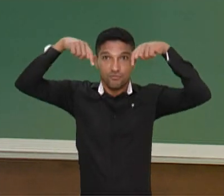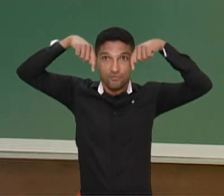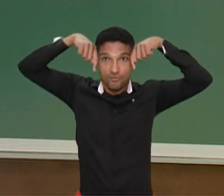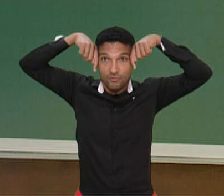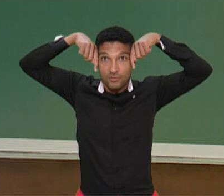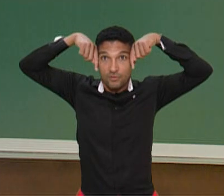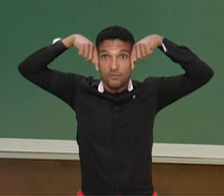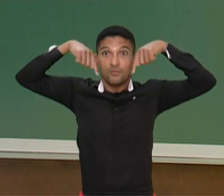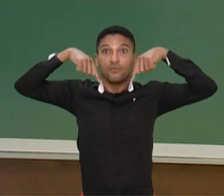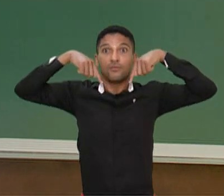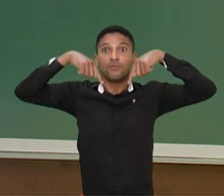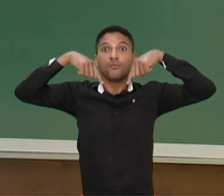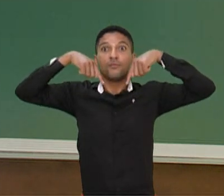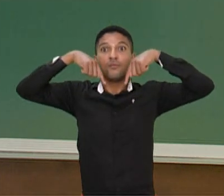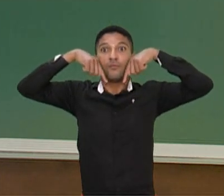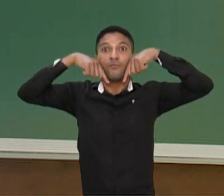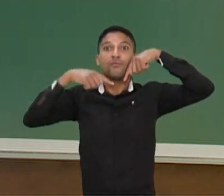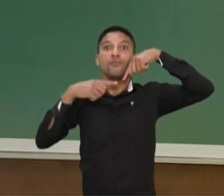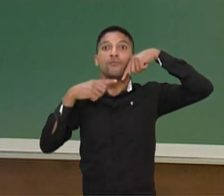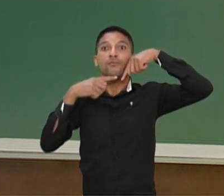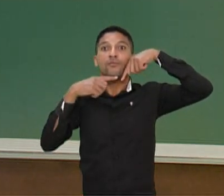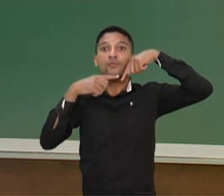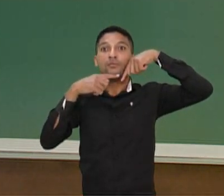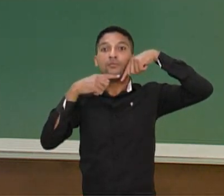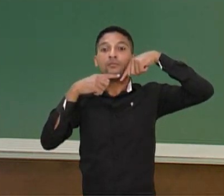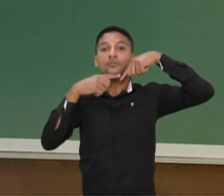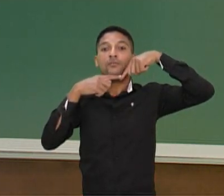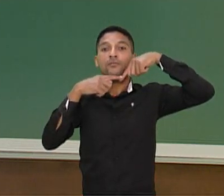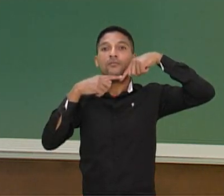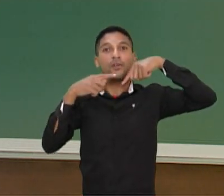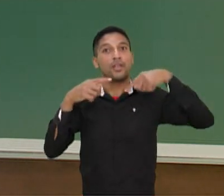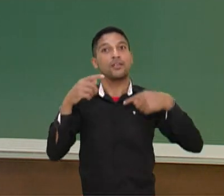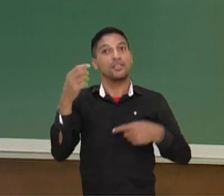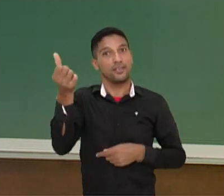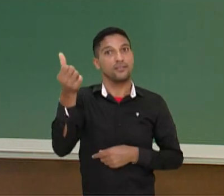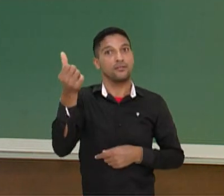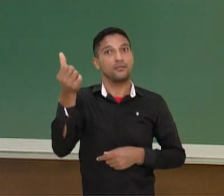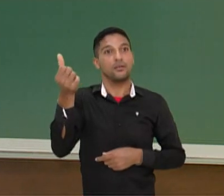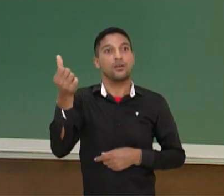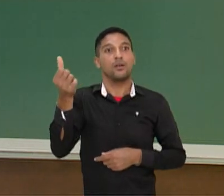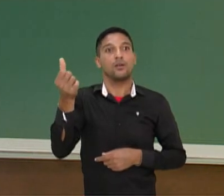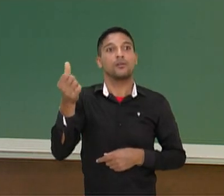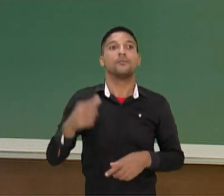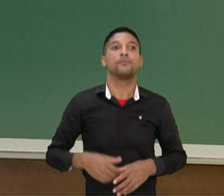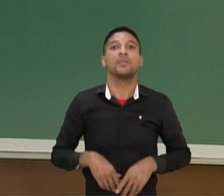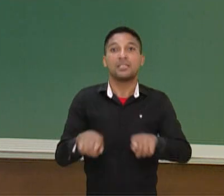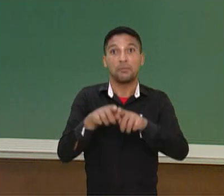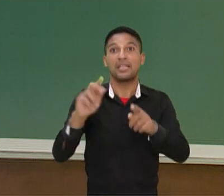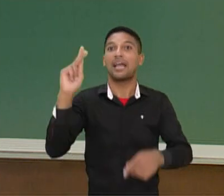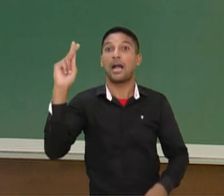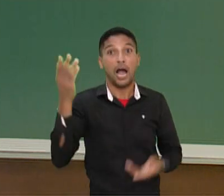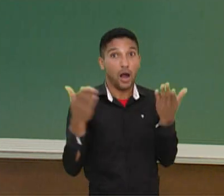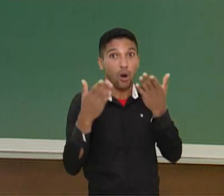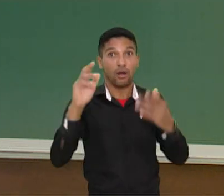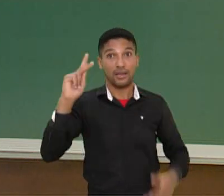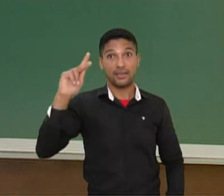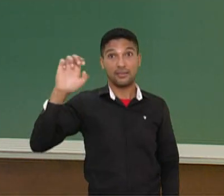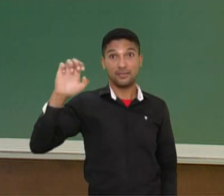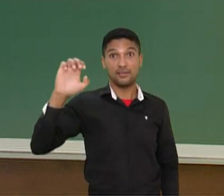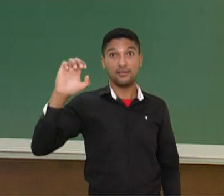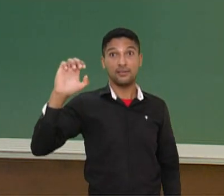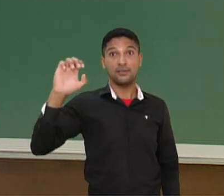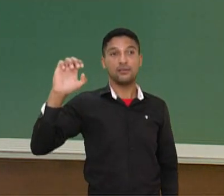bom? Então, só para você se ligar aí, ó. Heptágono. Hepta é prefixo de 7, então uma figurinha com